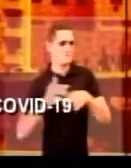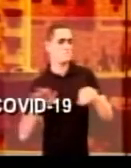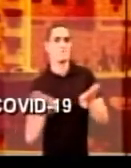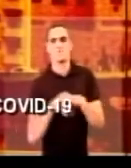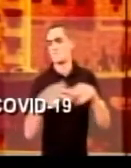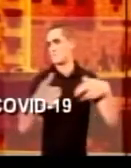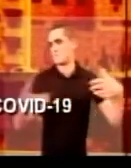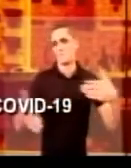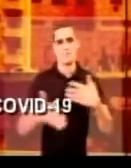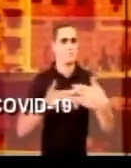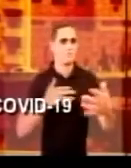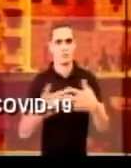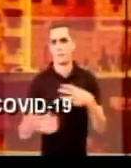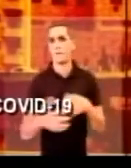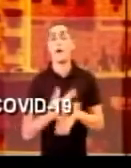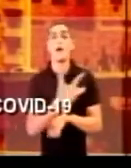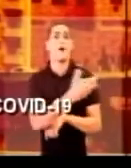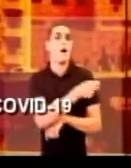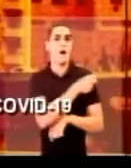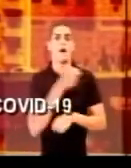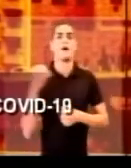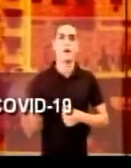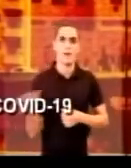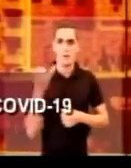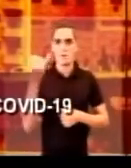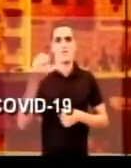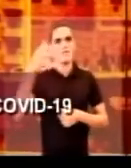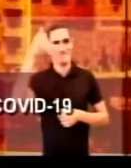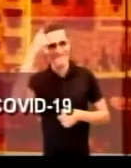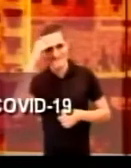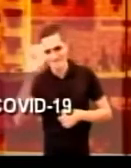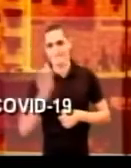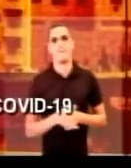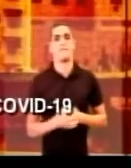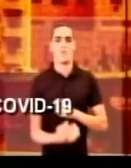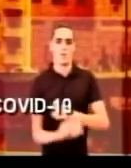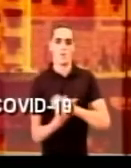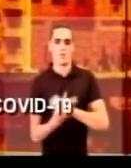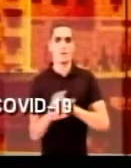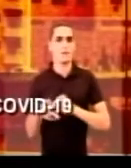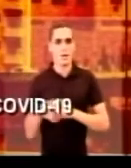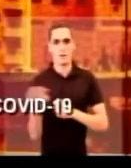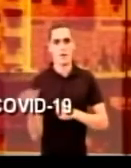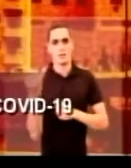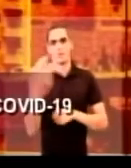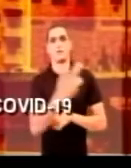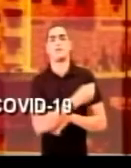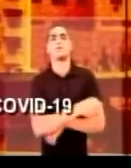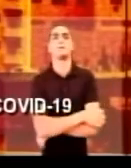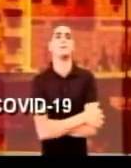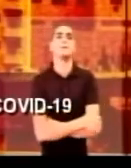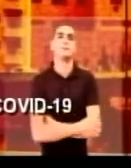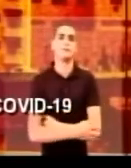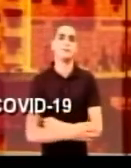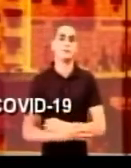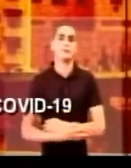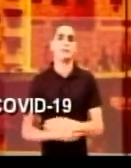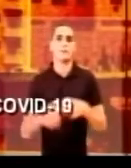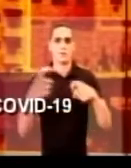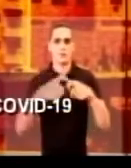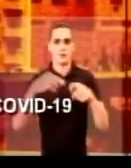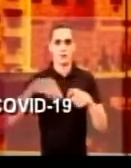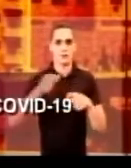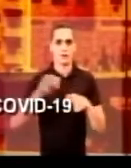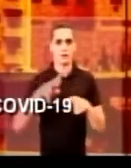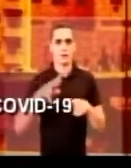é fundamental na prevenção. O Dr. Maurício já falou sobre os efeitos